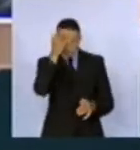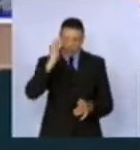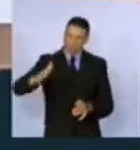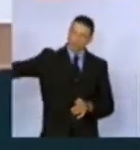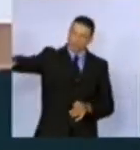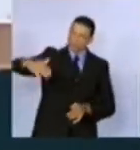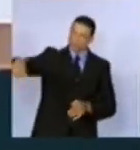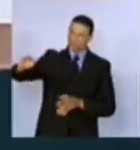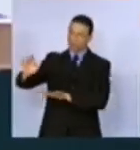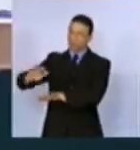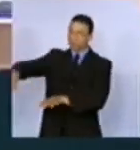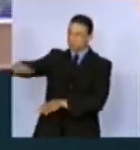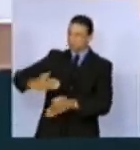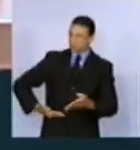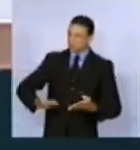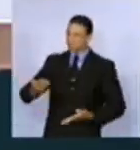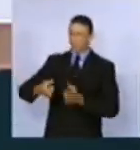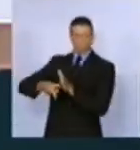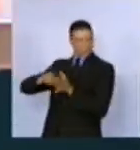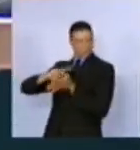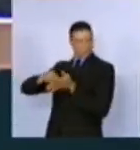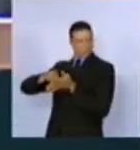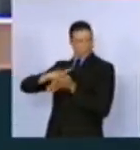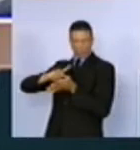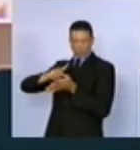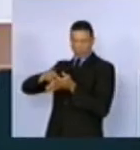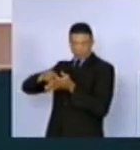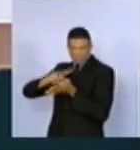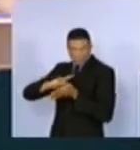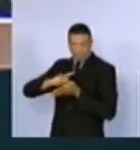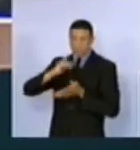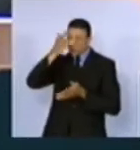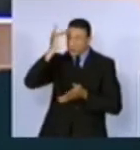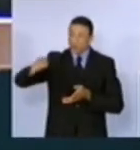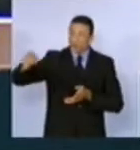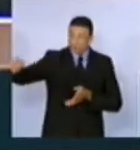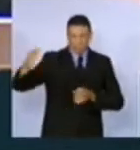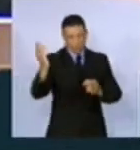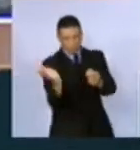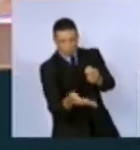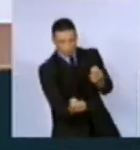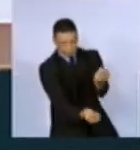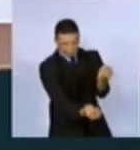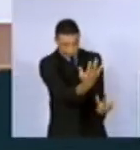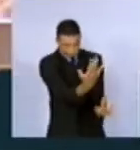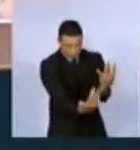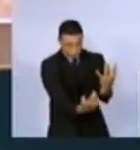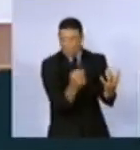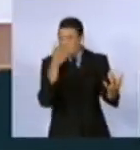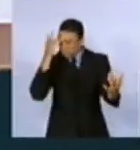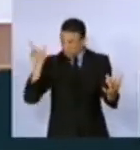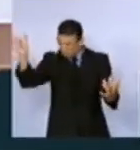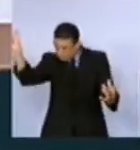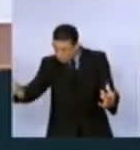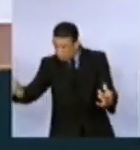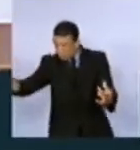inclusive com a mão de obra que antes era ela tira no corte na queima enfim